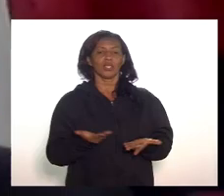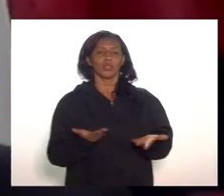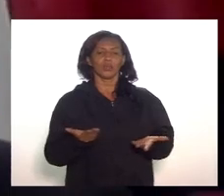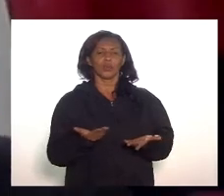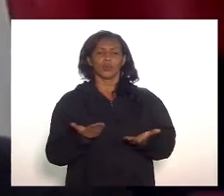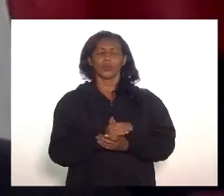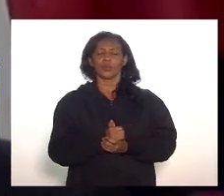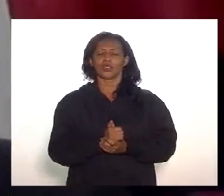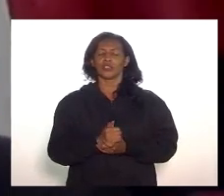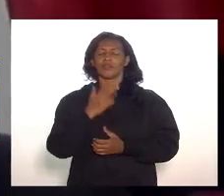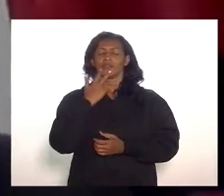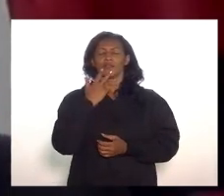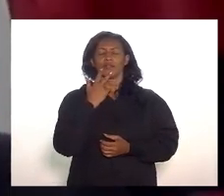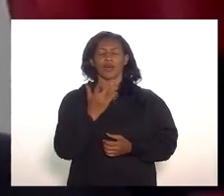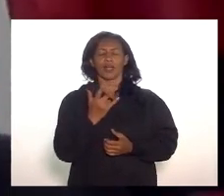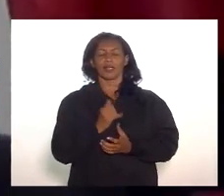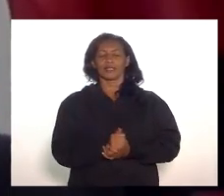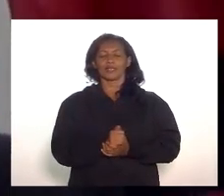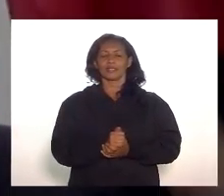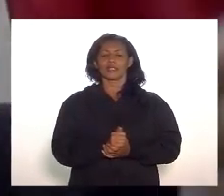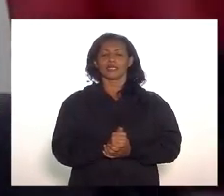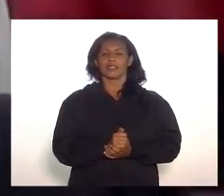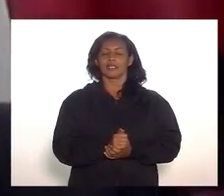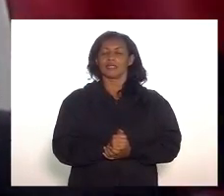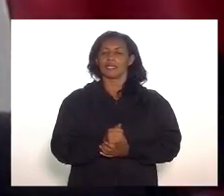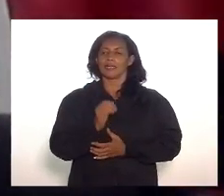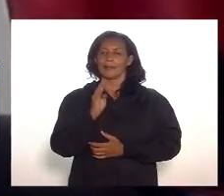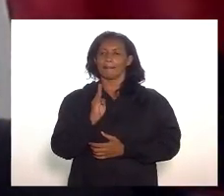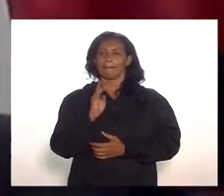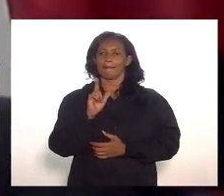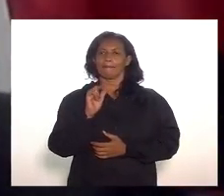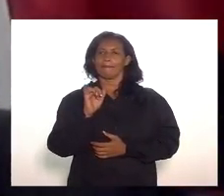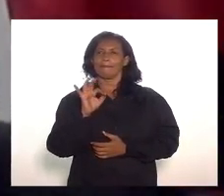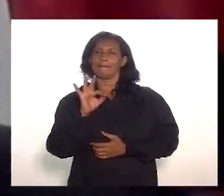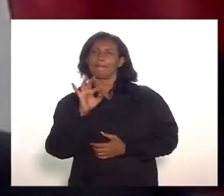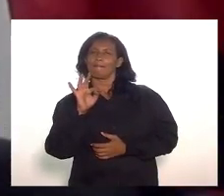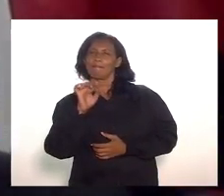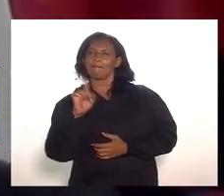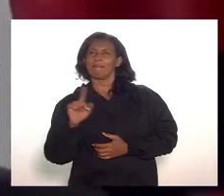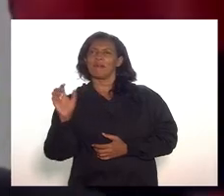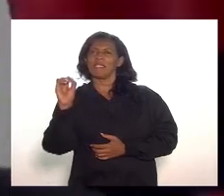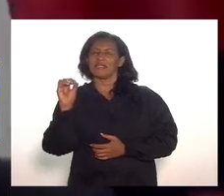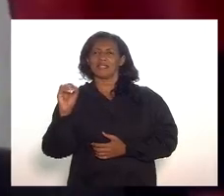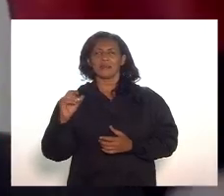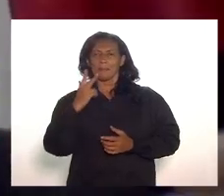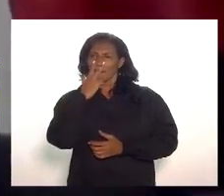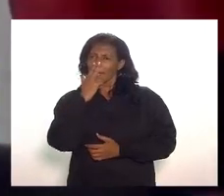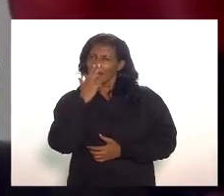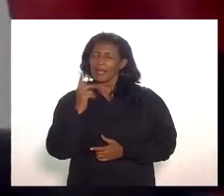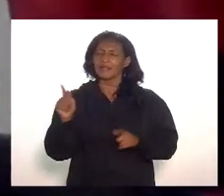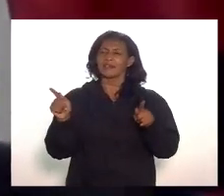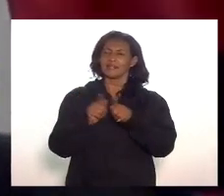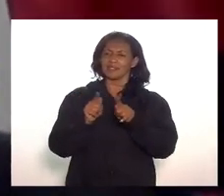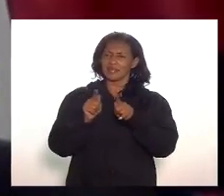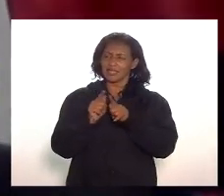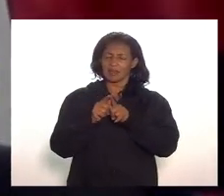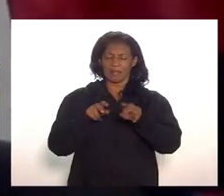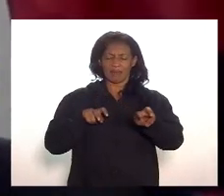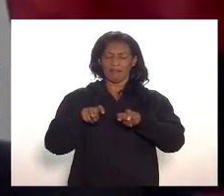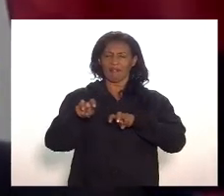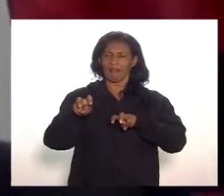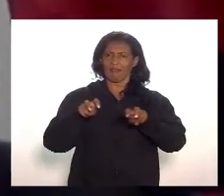a vistoria realizada por possíveis blitz do DETRAN também são ineficazes, porque a quantidade de veículos que nós